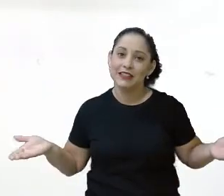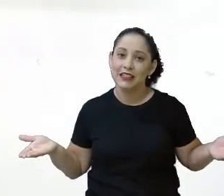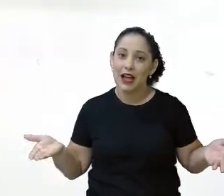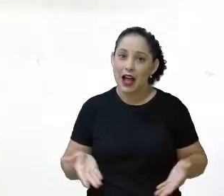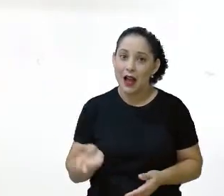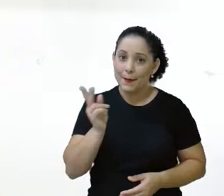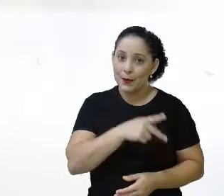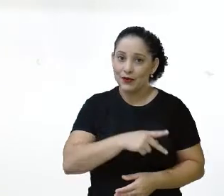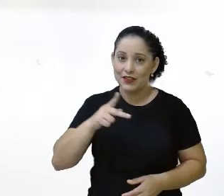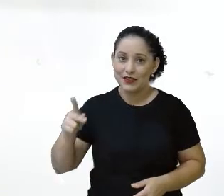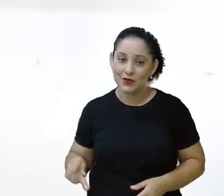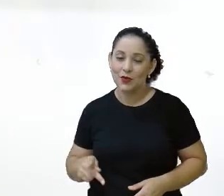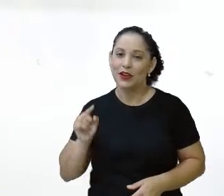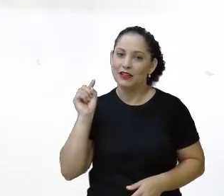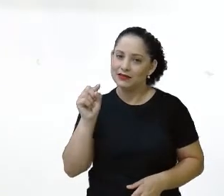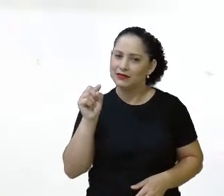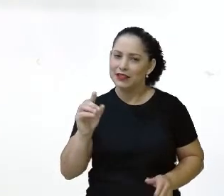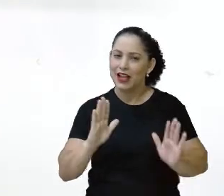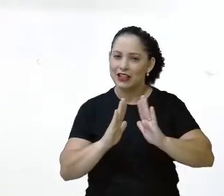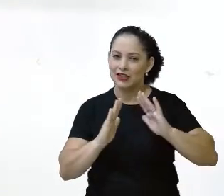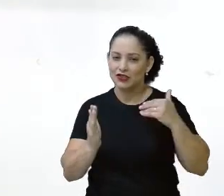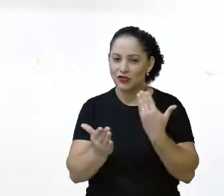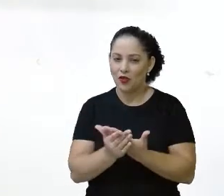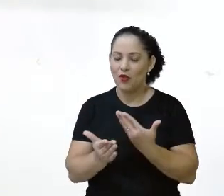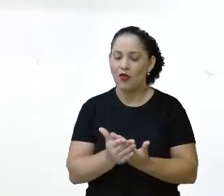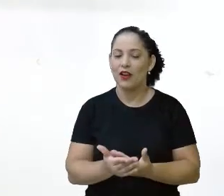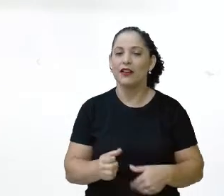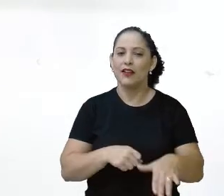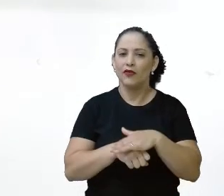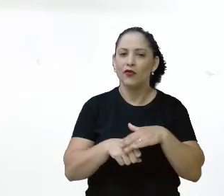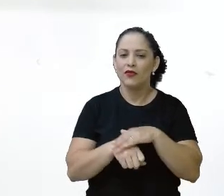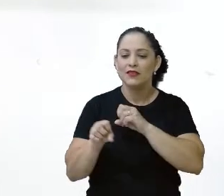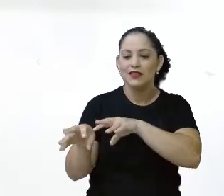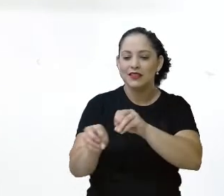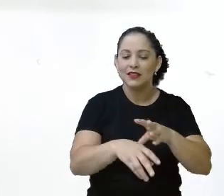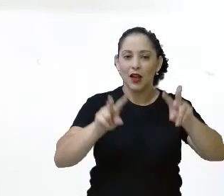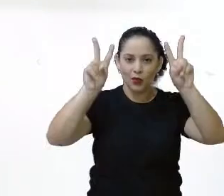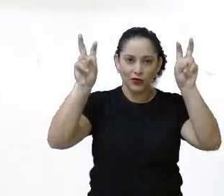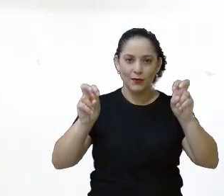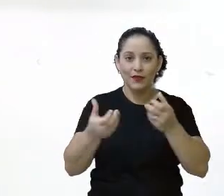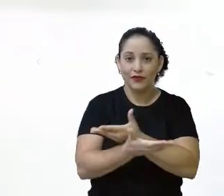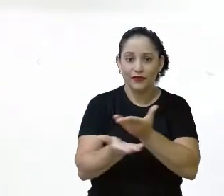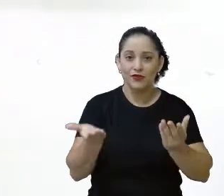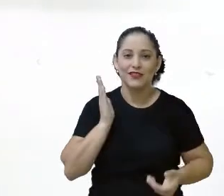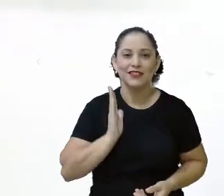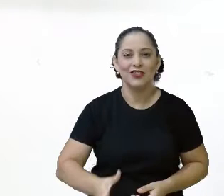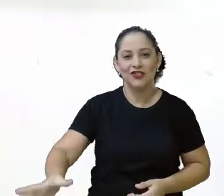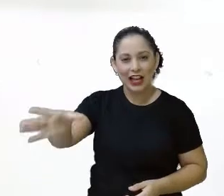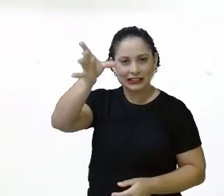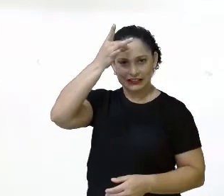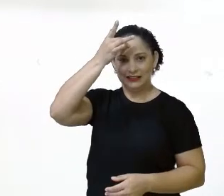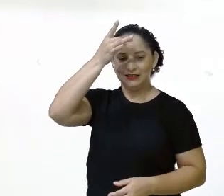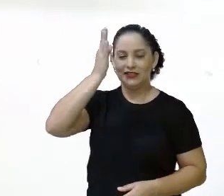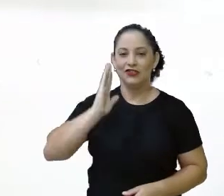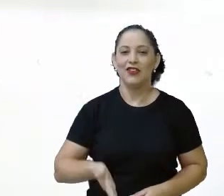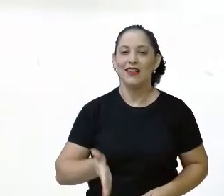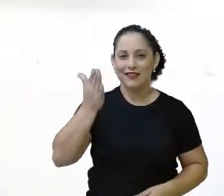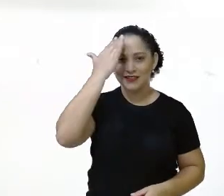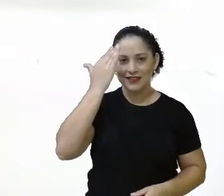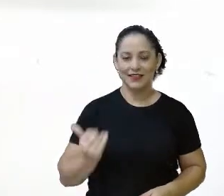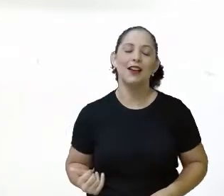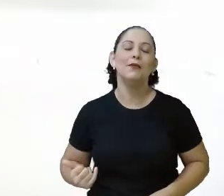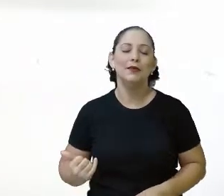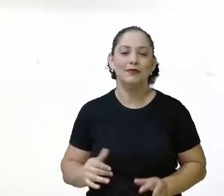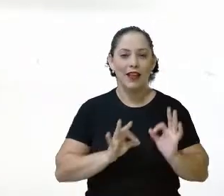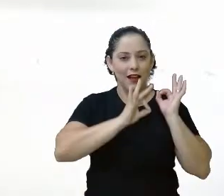da sala presencial falar sobre esse tema, vocês já vão estar, escolado, vocês já vão estar sabendo. Então